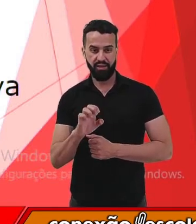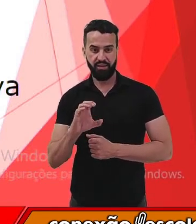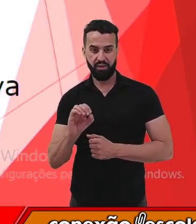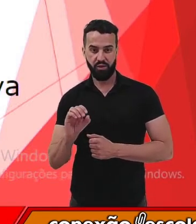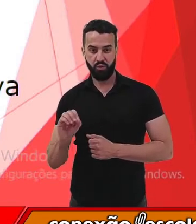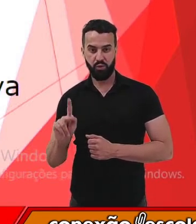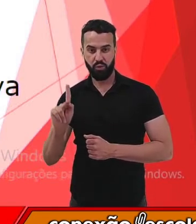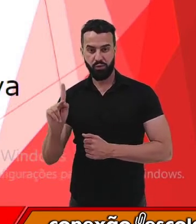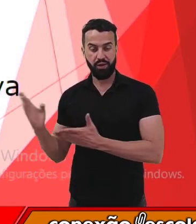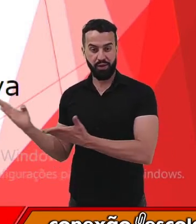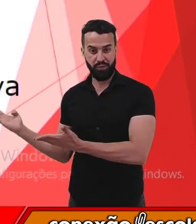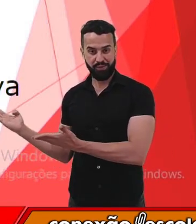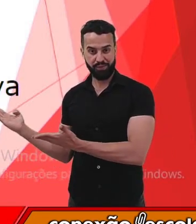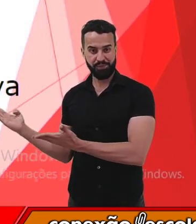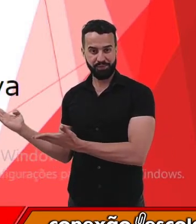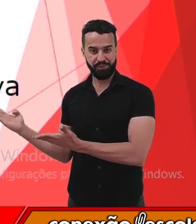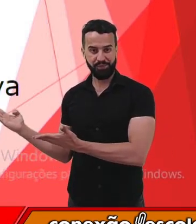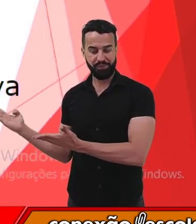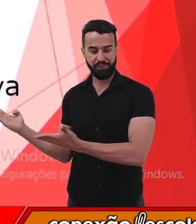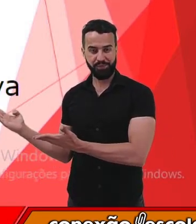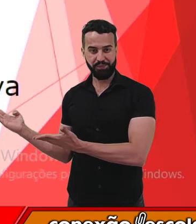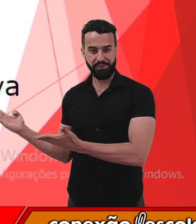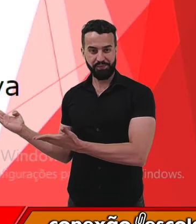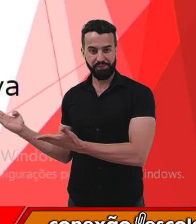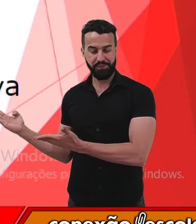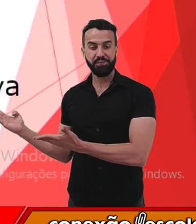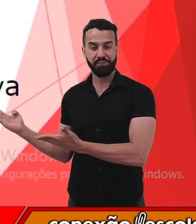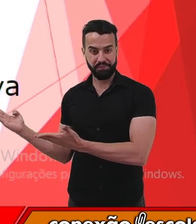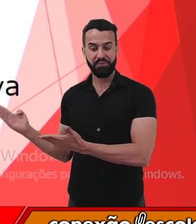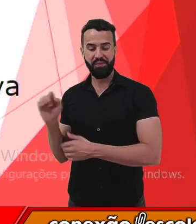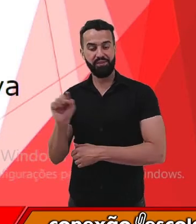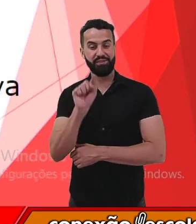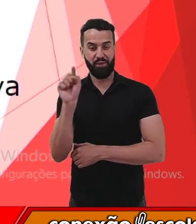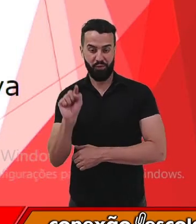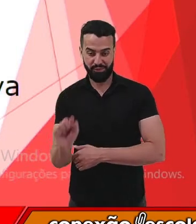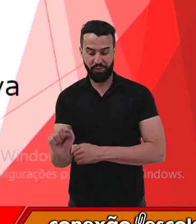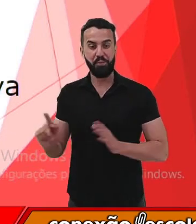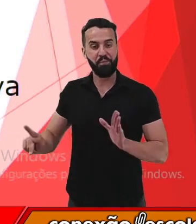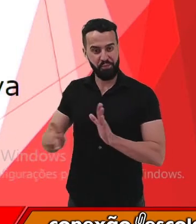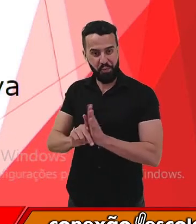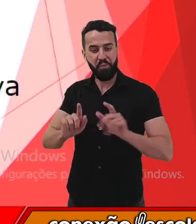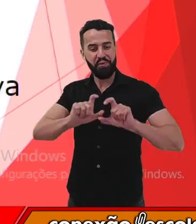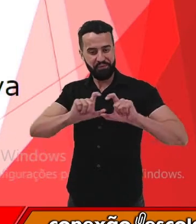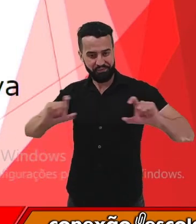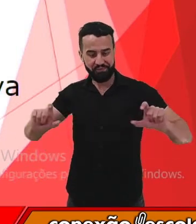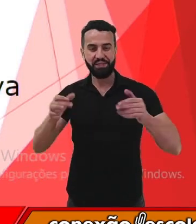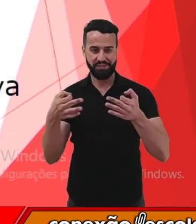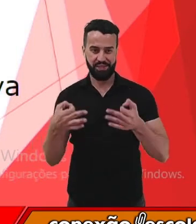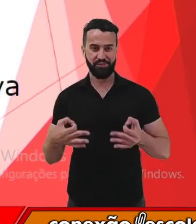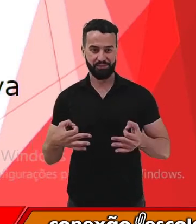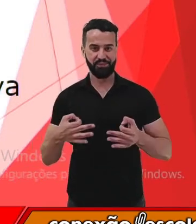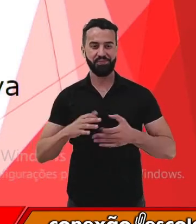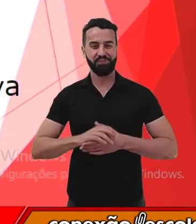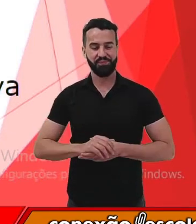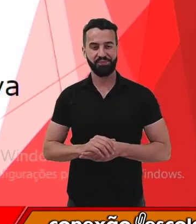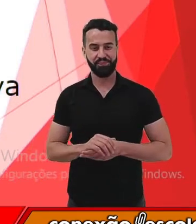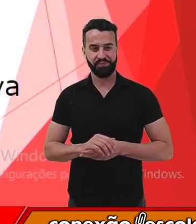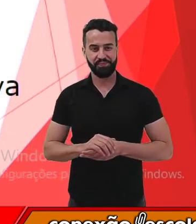Como eu coloquei aqui no exemplo, can he cook? Essa é a forma interrogativa, certo?